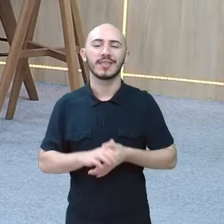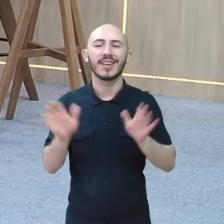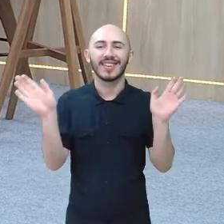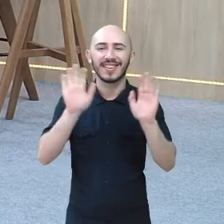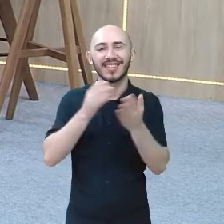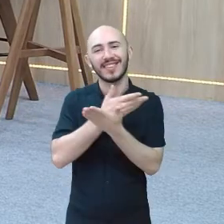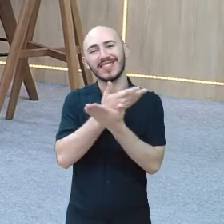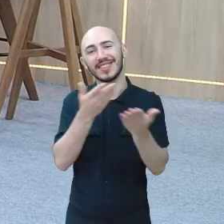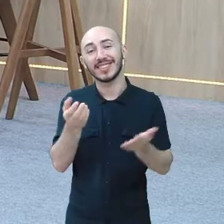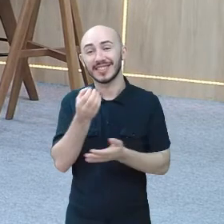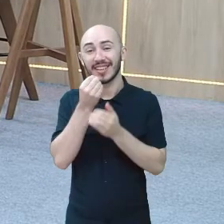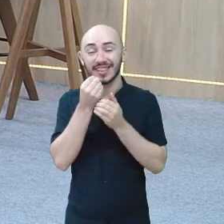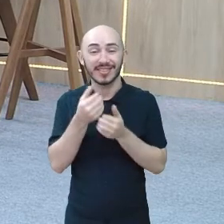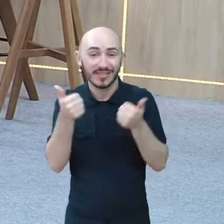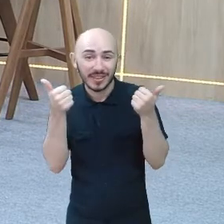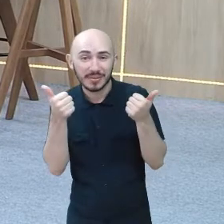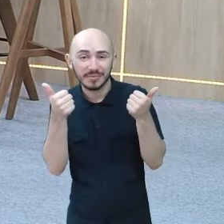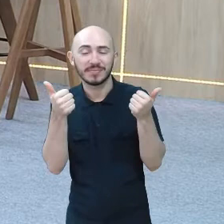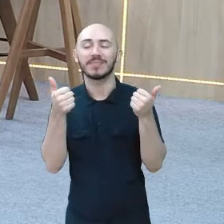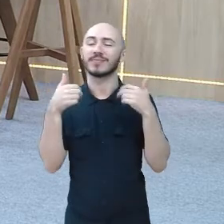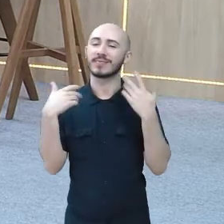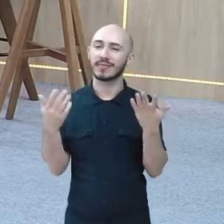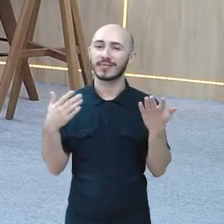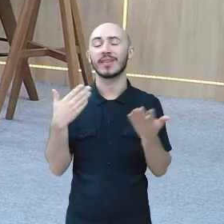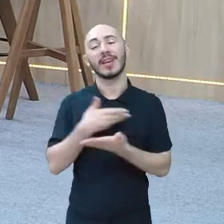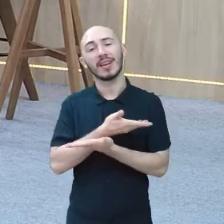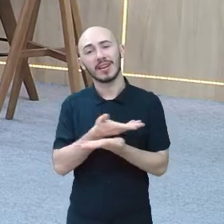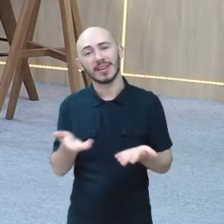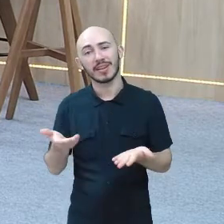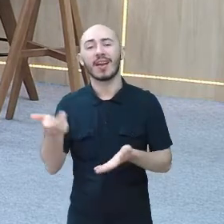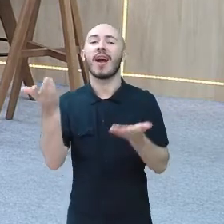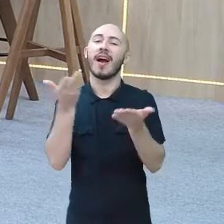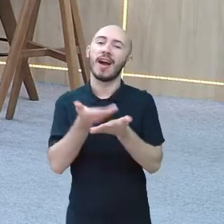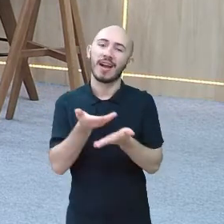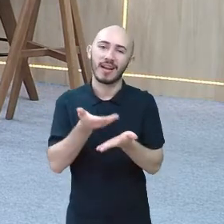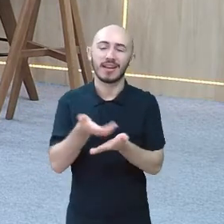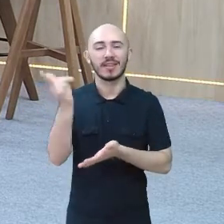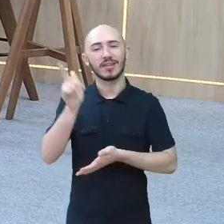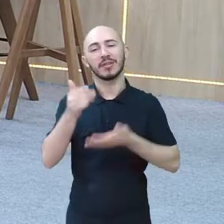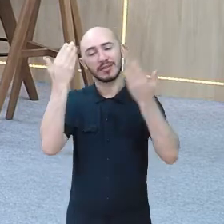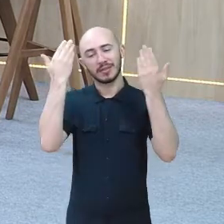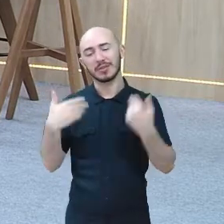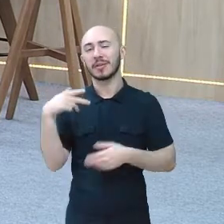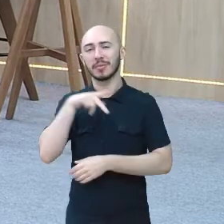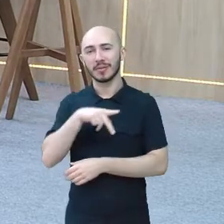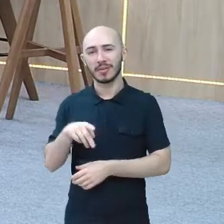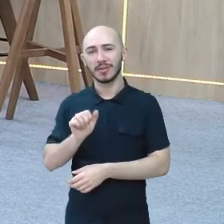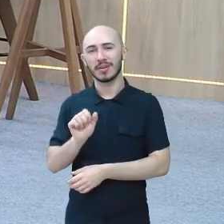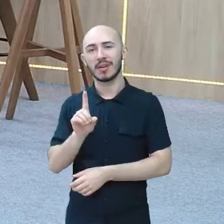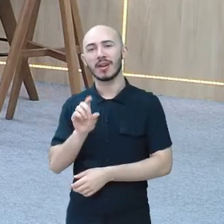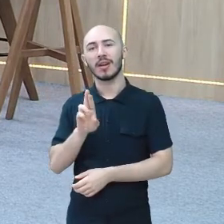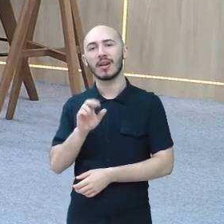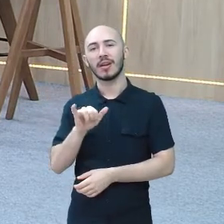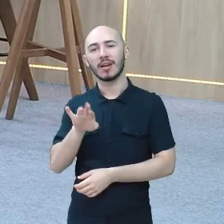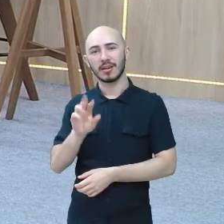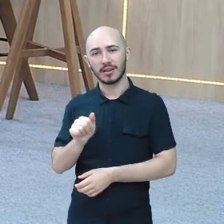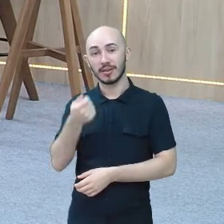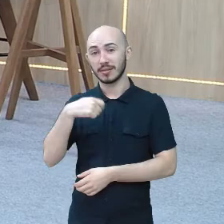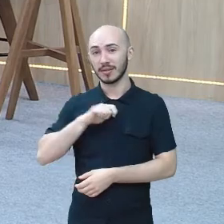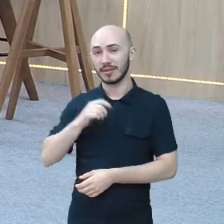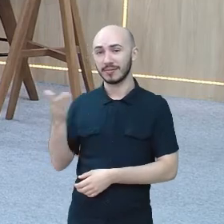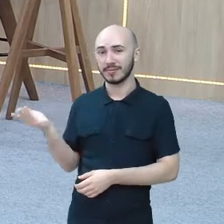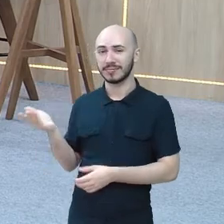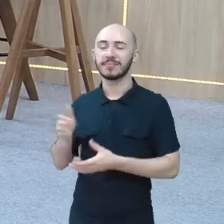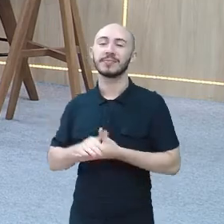Olá pessoal, tudo bem com vocês? Nós estamos aqui para mais uma aula. Eu sou a professora Adriana Maria e este é o meu